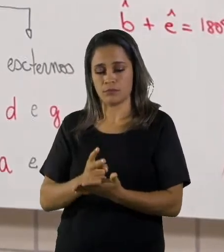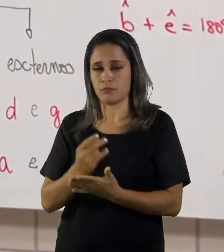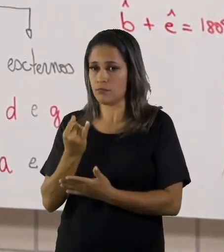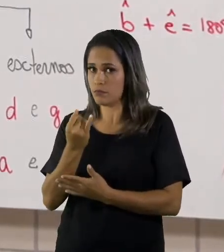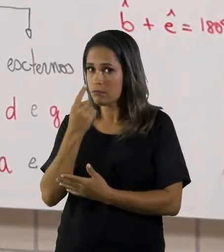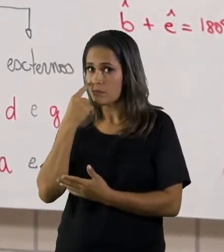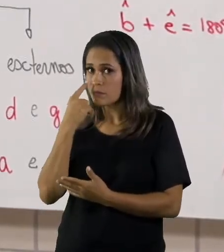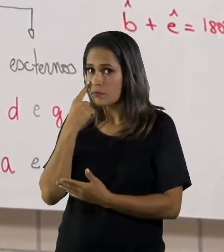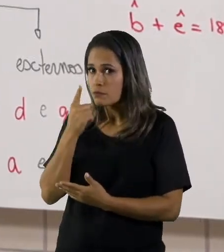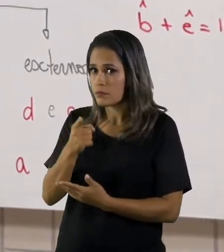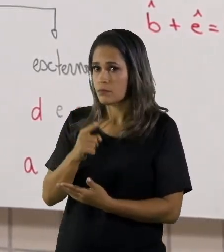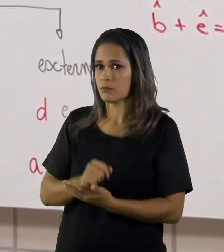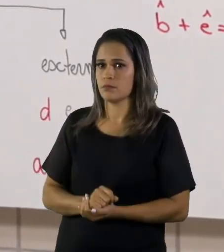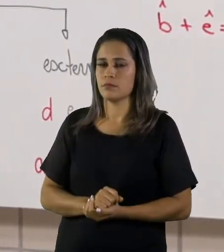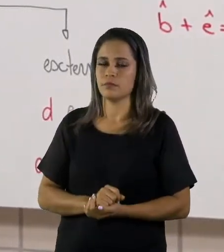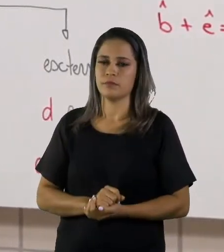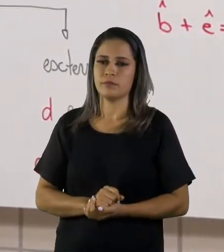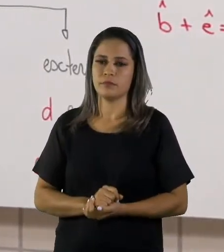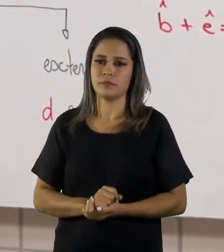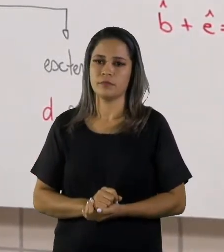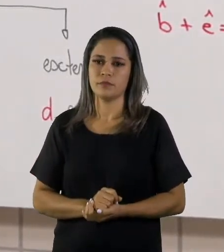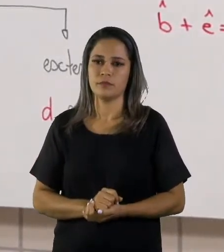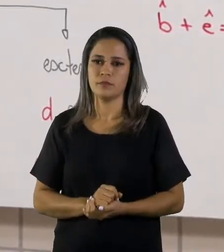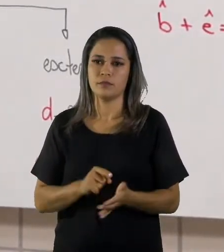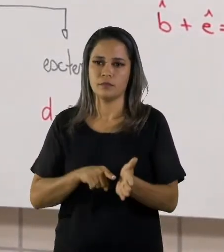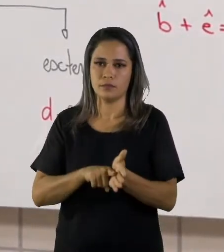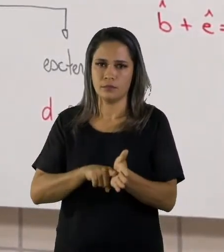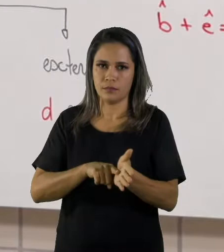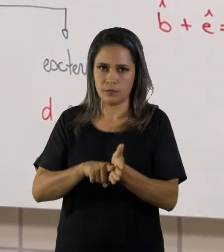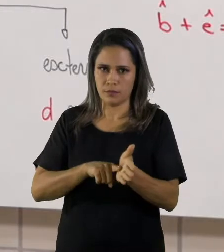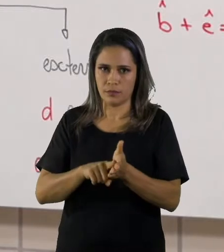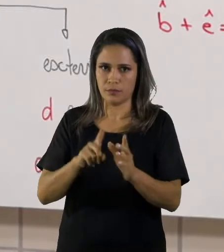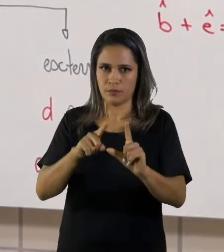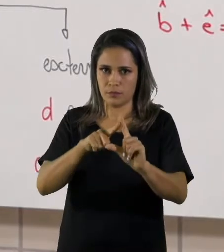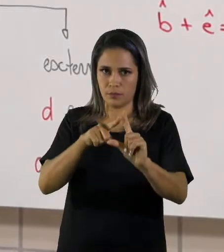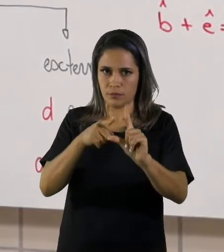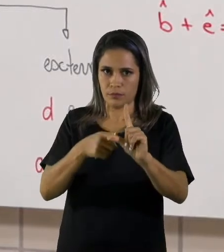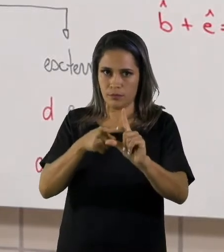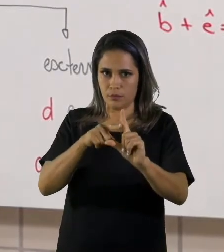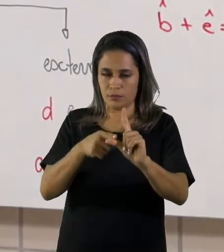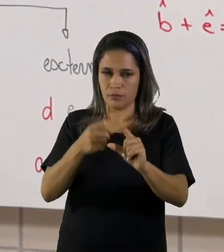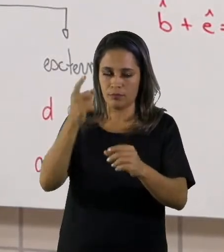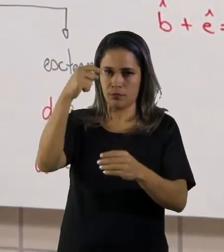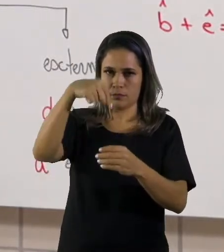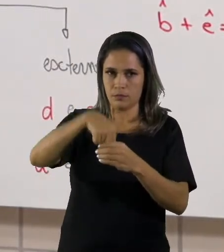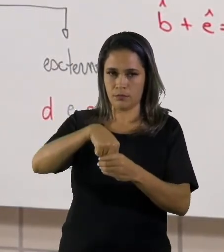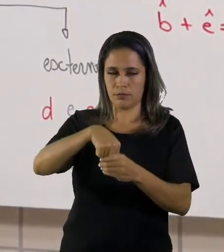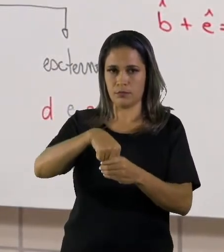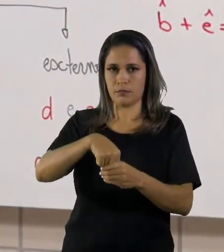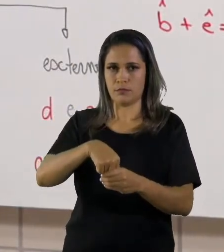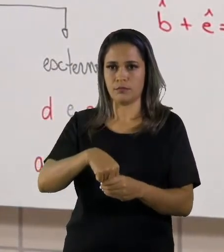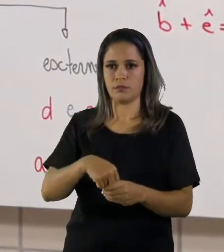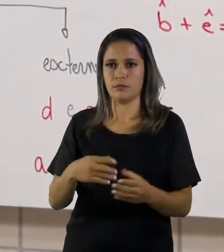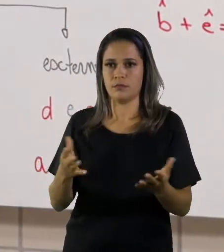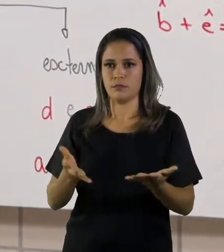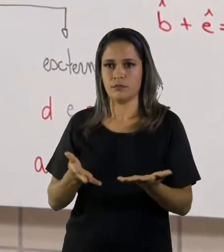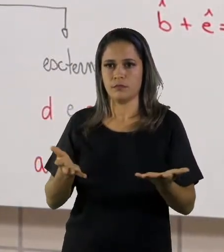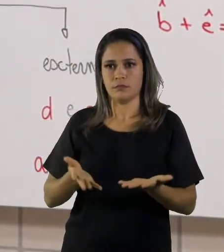importantíssima, certo? Bom, analisamos os ângulos que estão dentro. Agora,